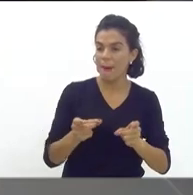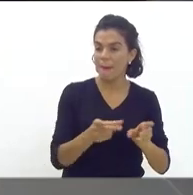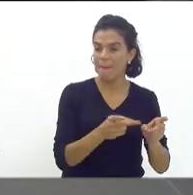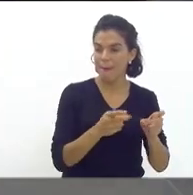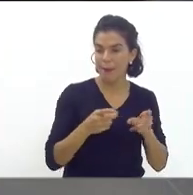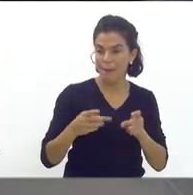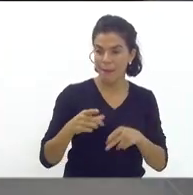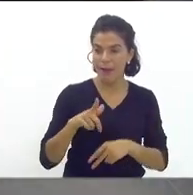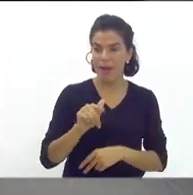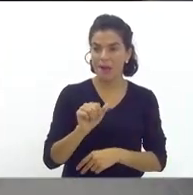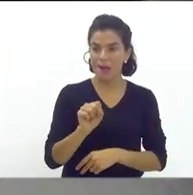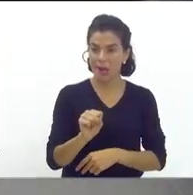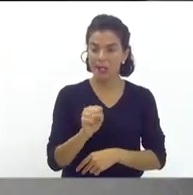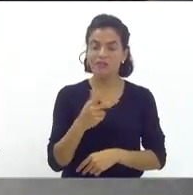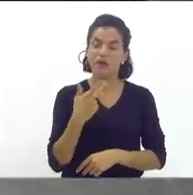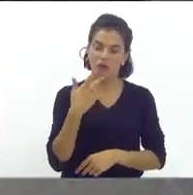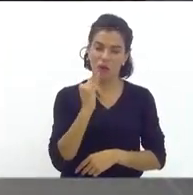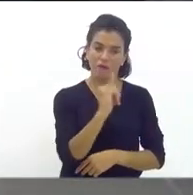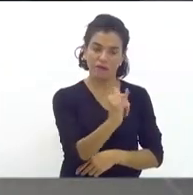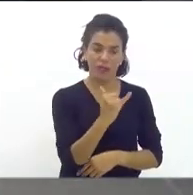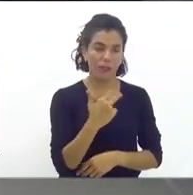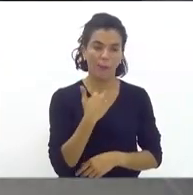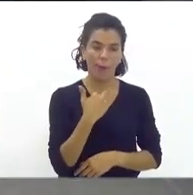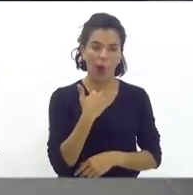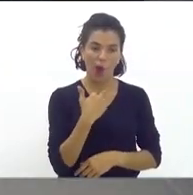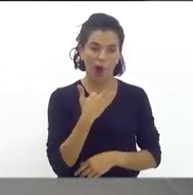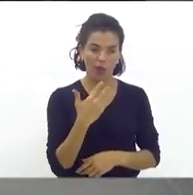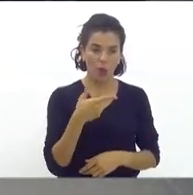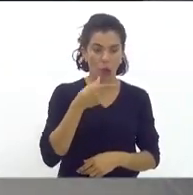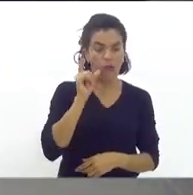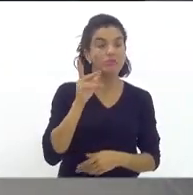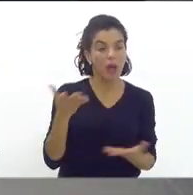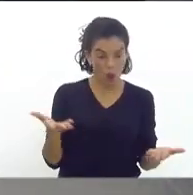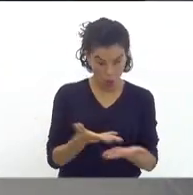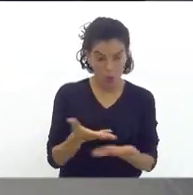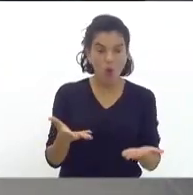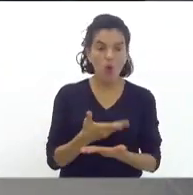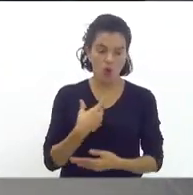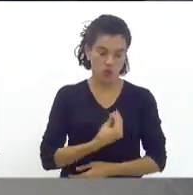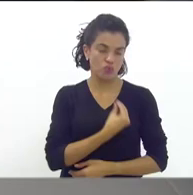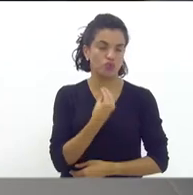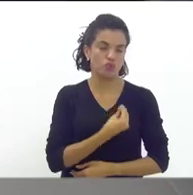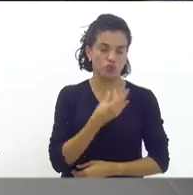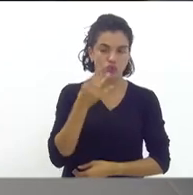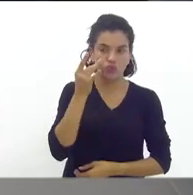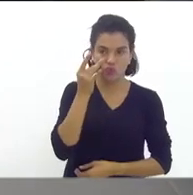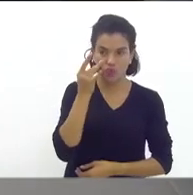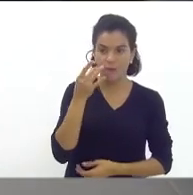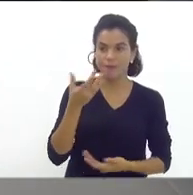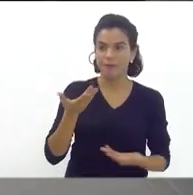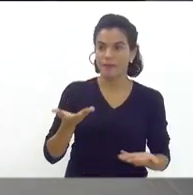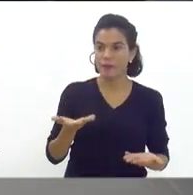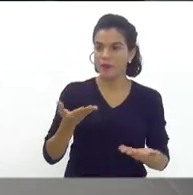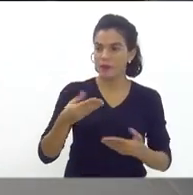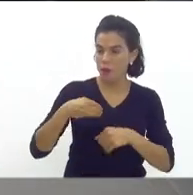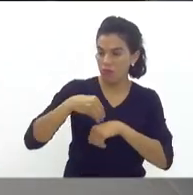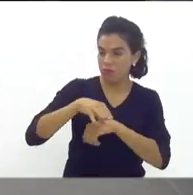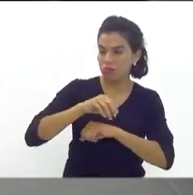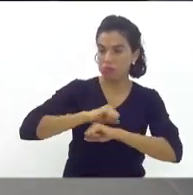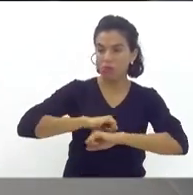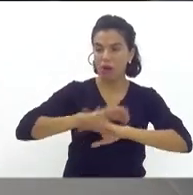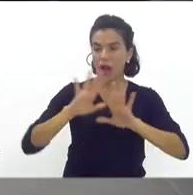Corrêa disse que não poderia estar presente Porque estaria aqui mas nas próximas eu vou me fazer presente então gostaria de deixar bem claro